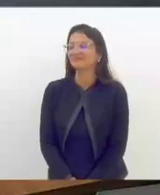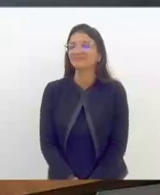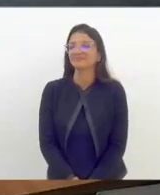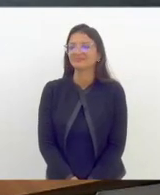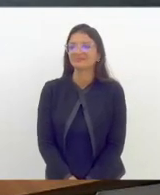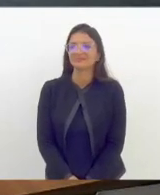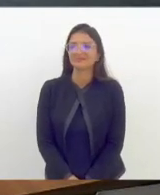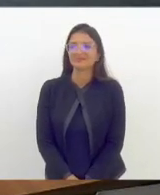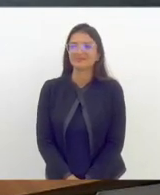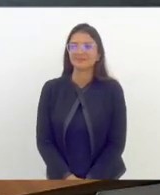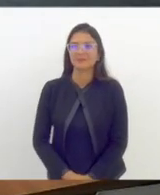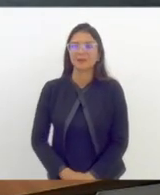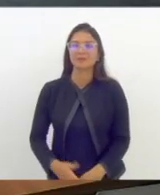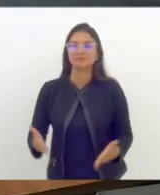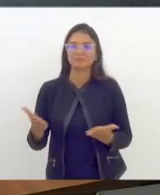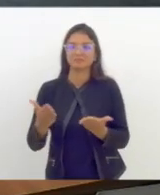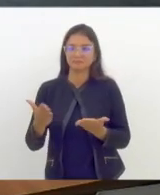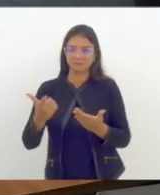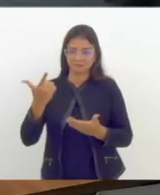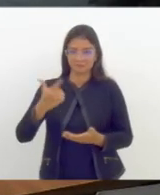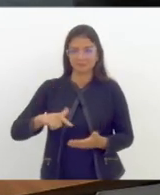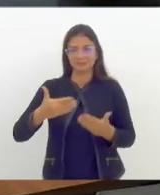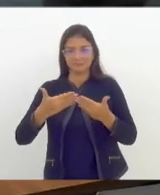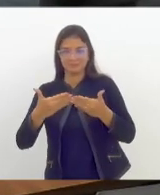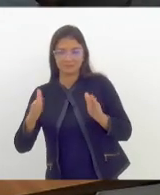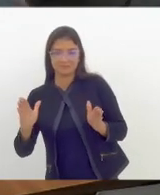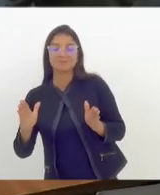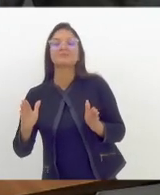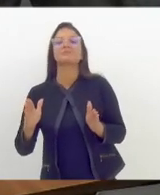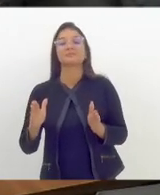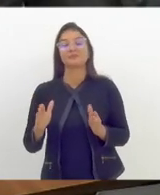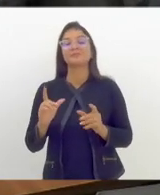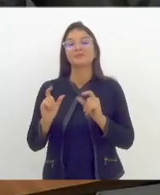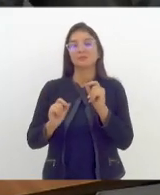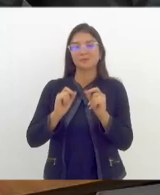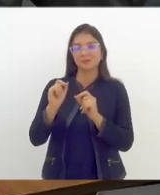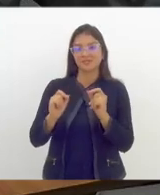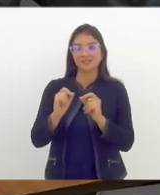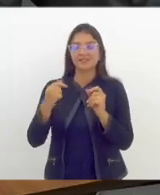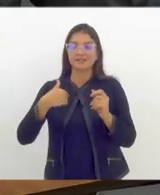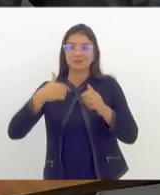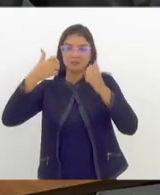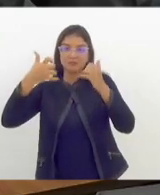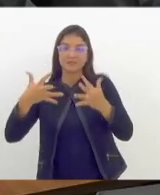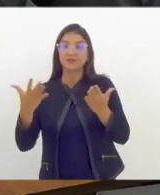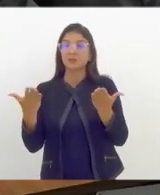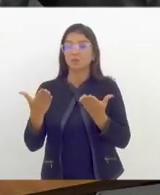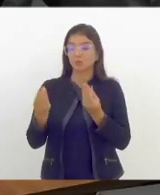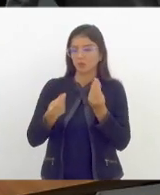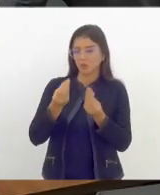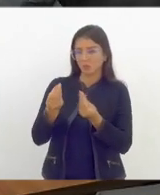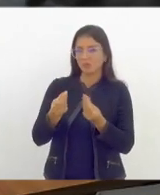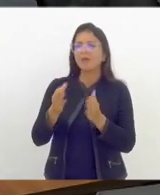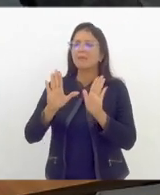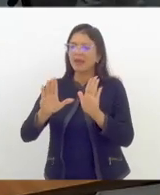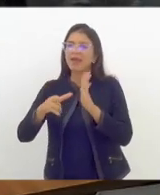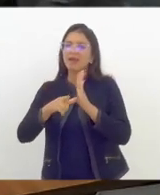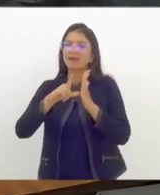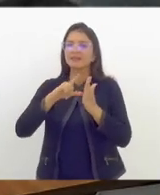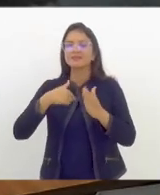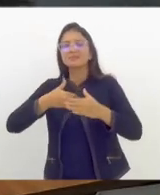Está reaberta a sessão, passa-se à ordem do dia. Quero, porém, antes cumprimentar a todos presentes no